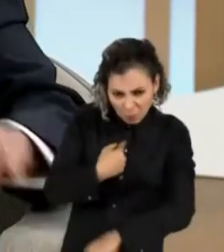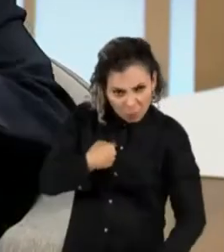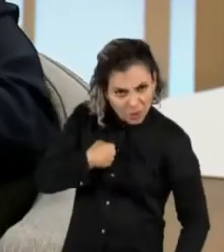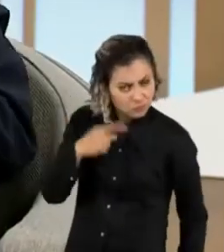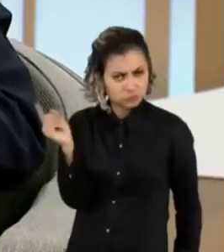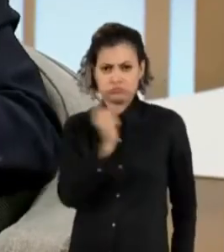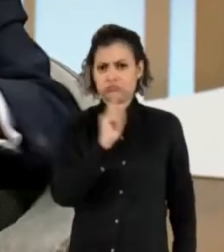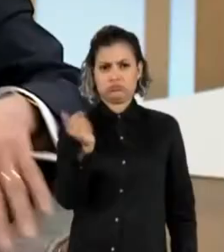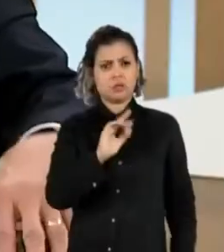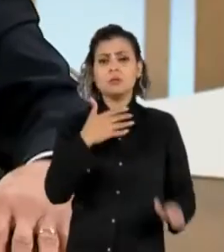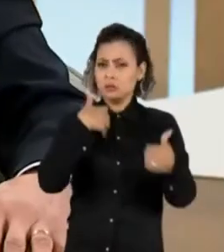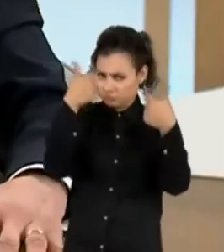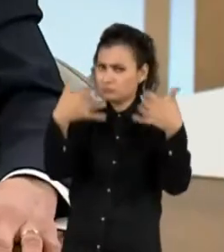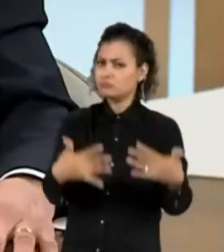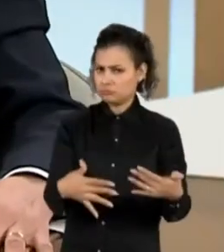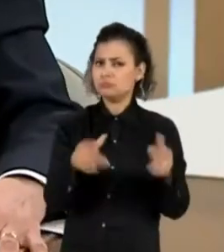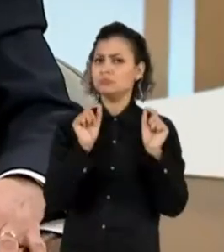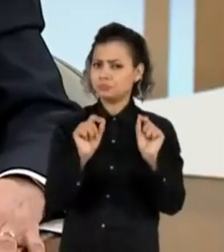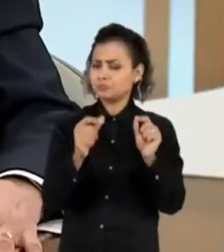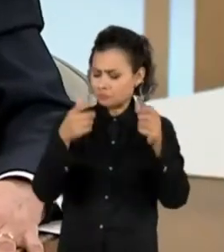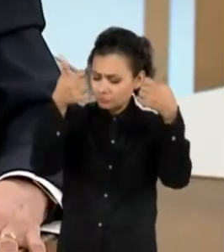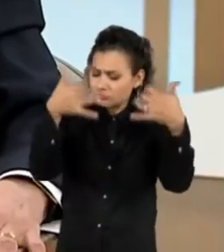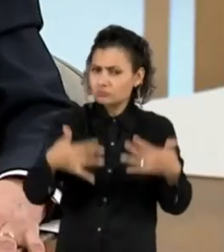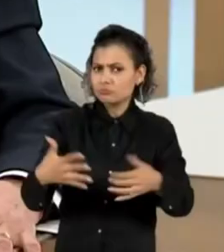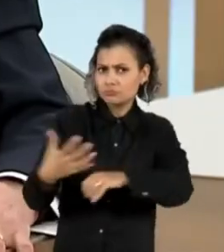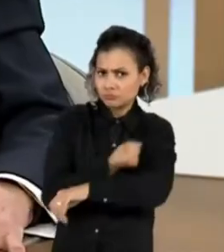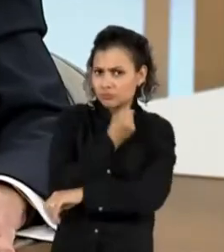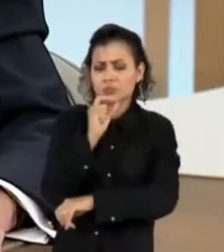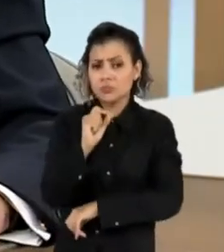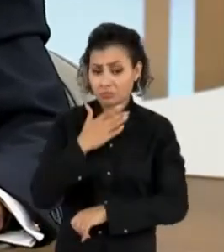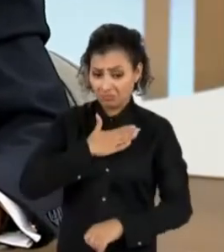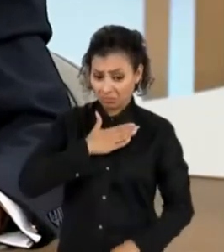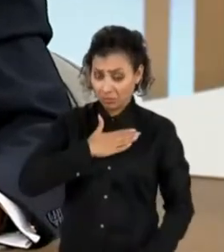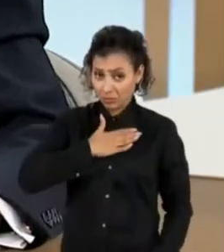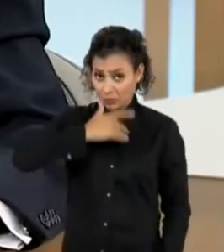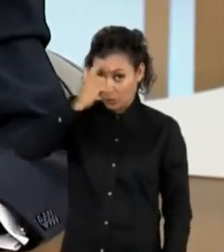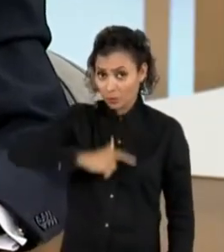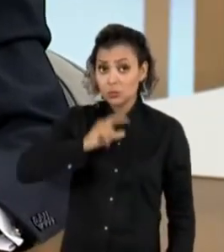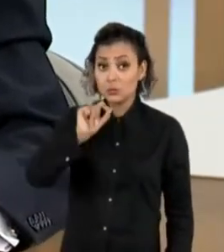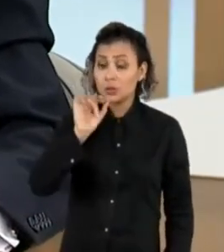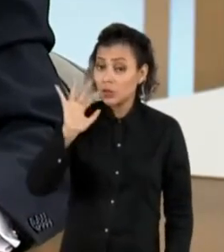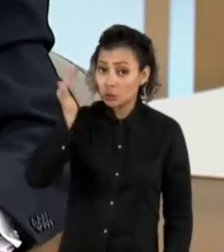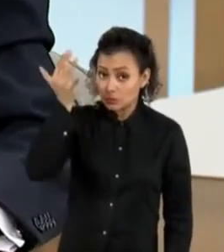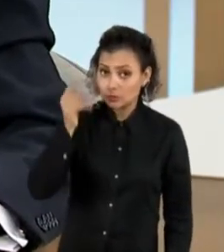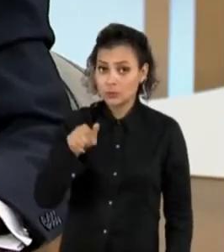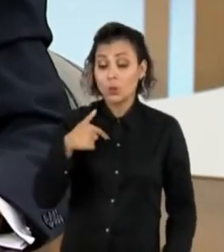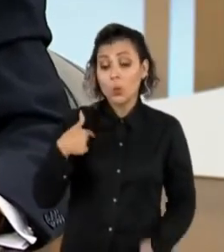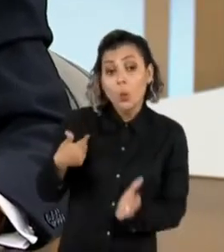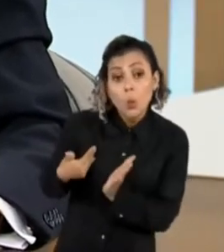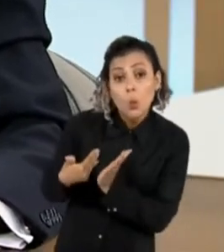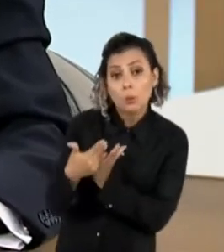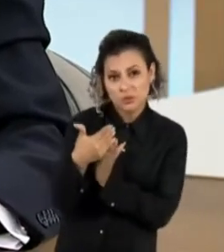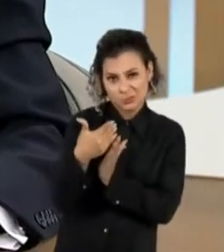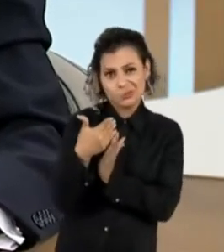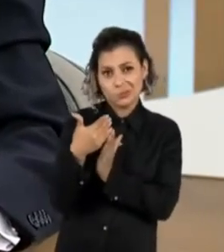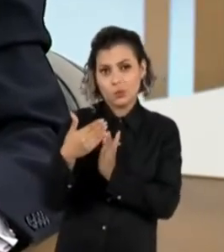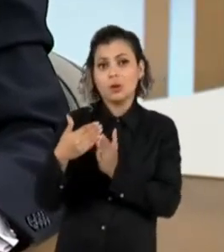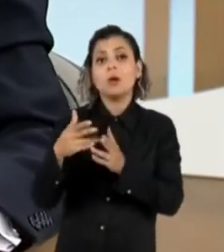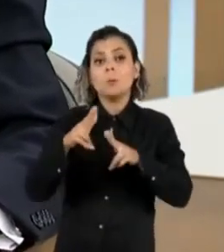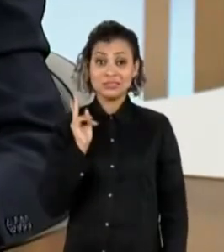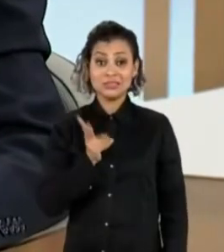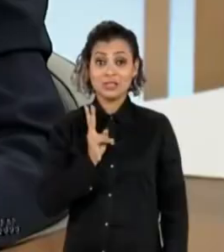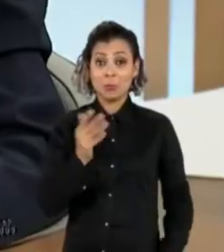Ele tinha tantos conhecimentos sobre o lado sombrio que até conseguia impedir que os que lhe eram